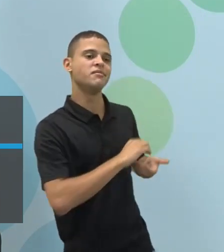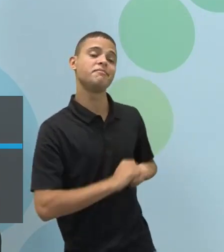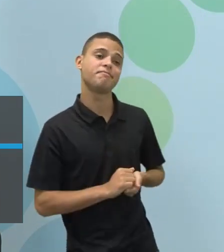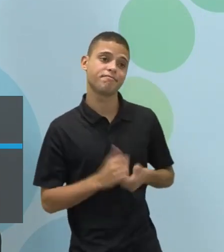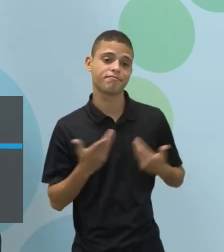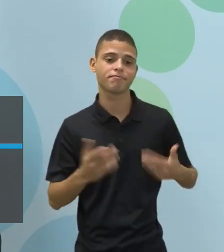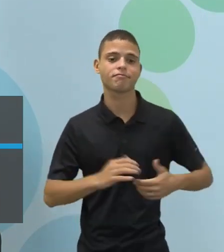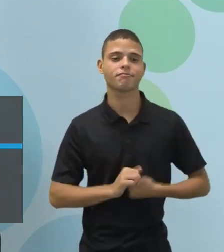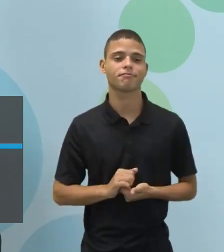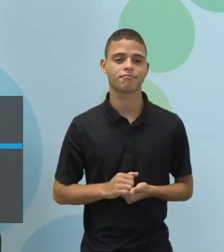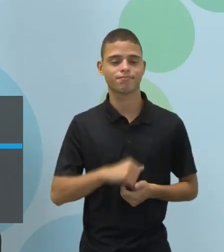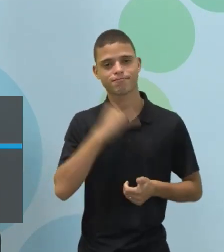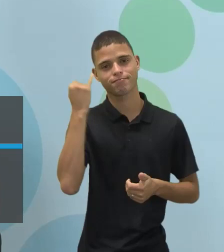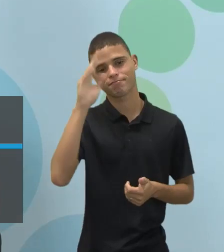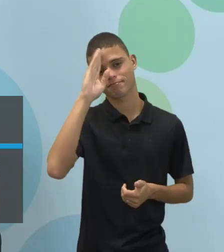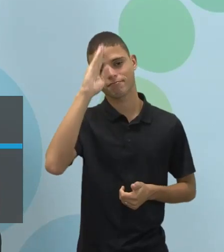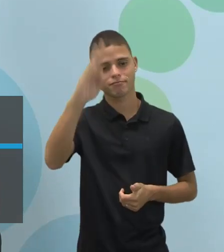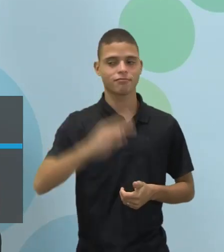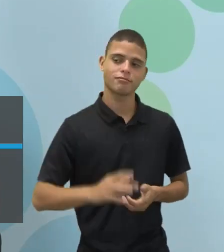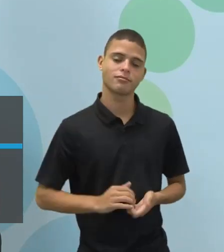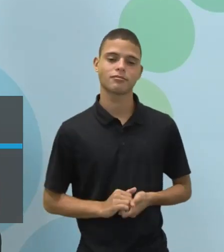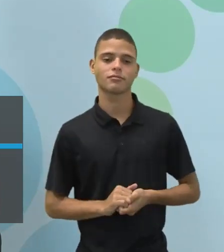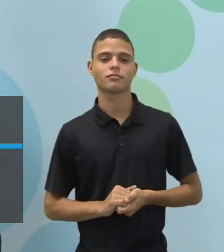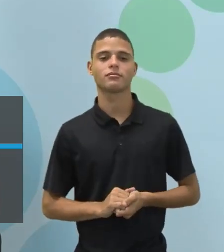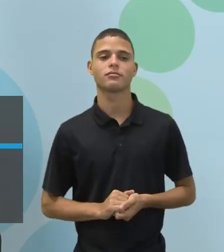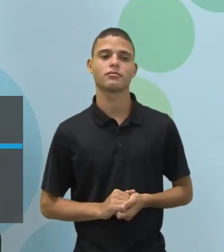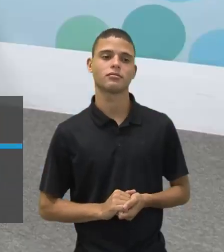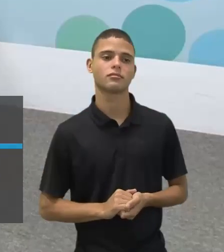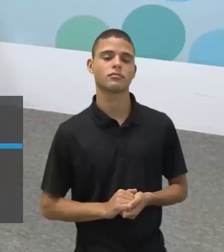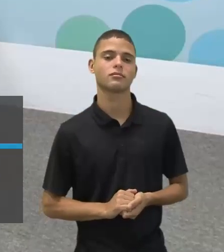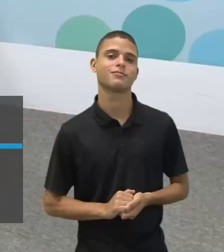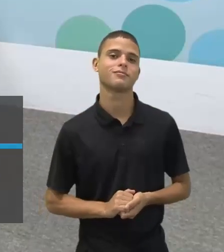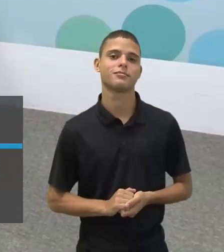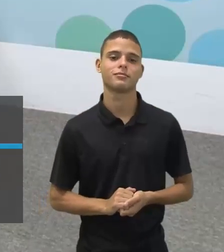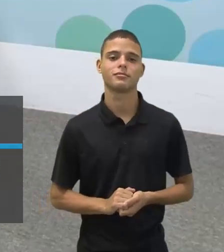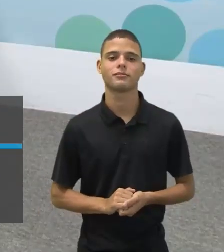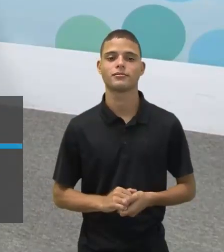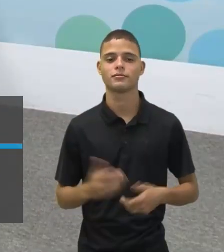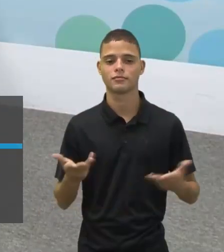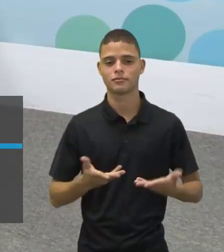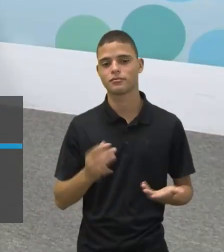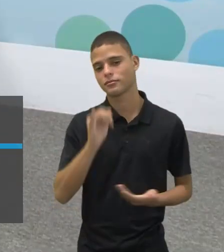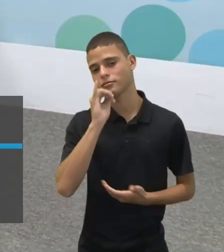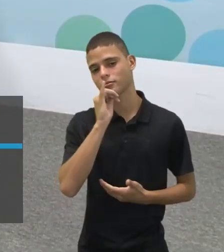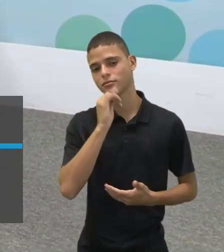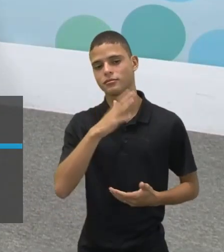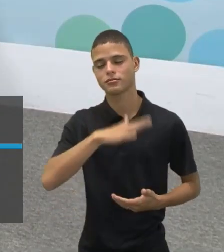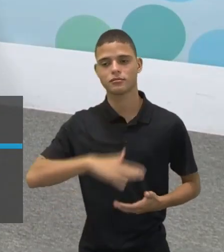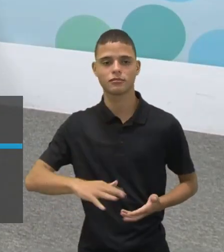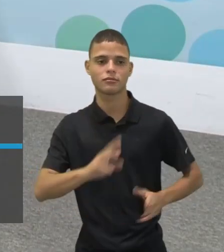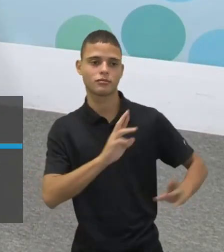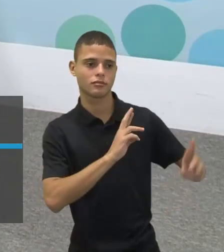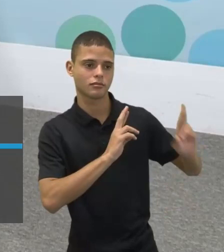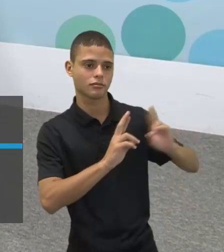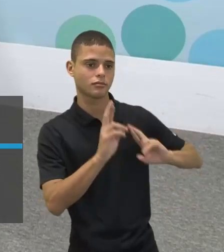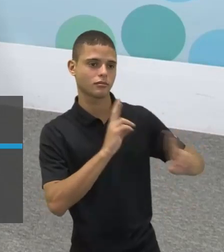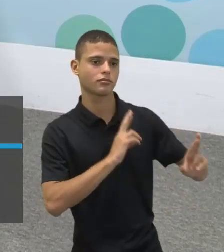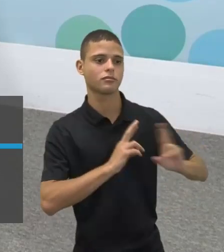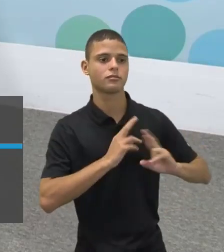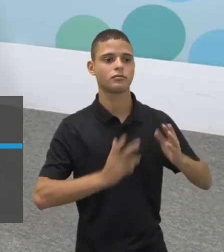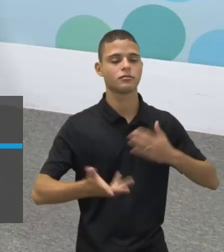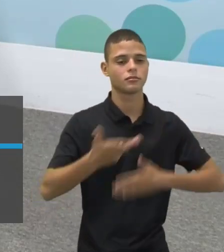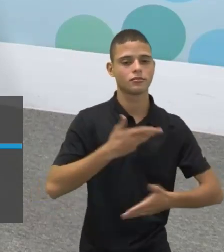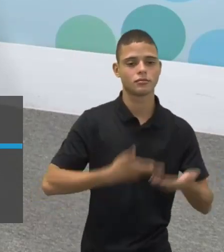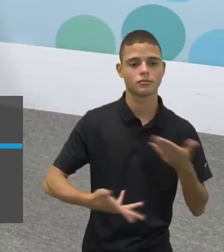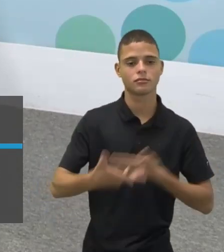Enfim. Essencial, né? É essencial, porque ainda mais hoje em dia que, por exemplo, tudo está relacionado à interdisciplinaridade, então eu tenho